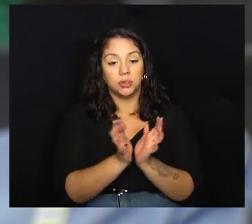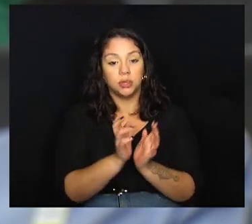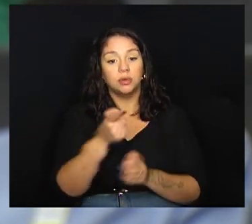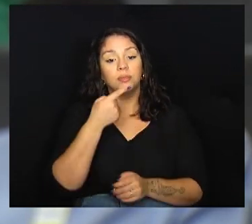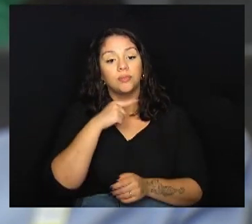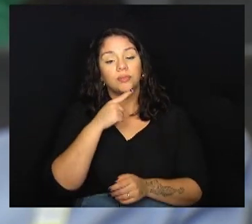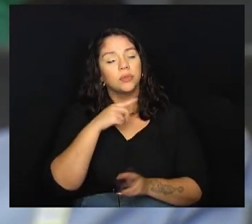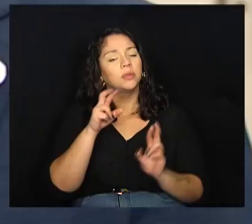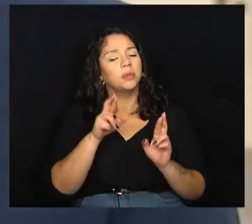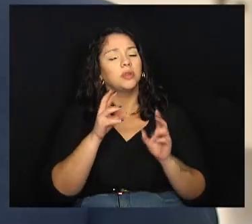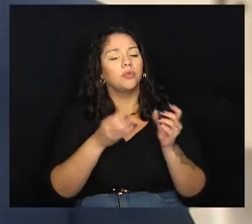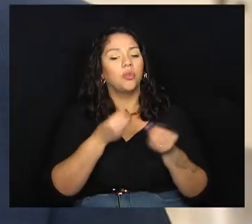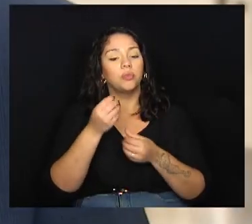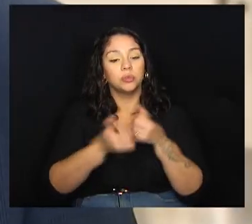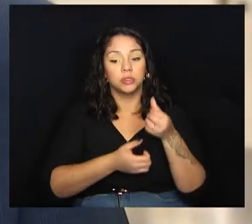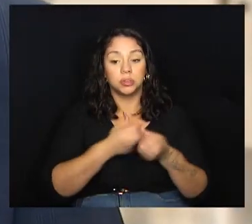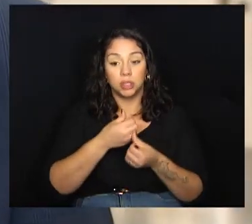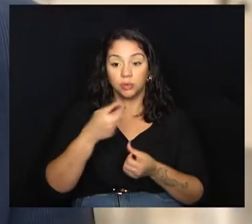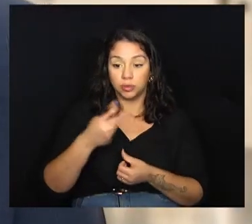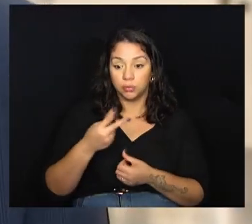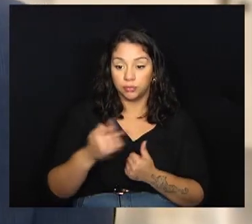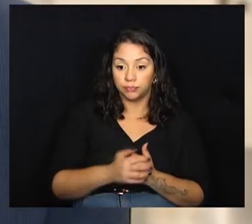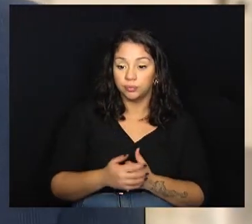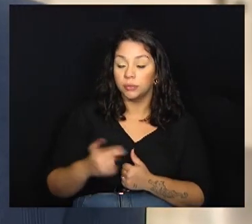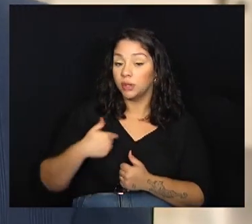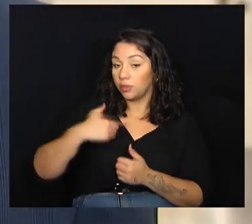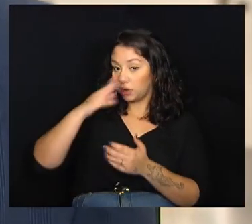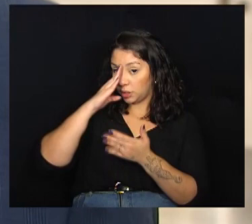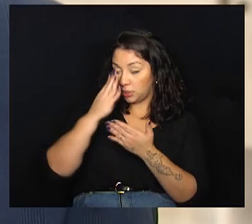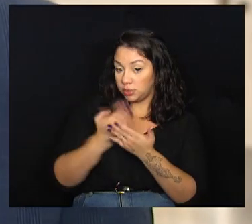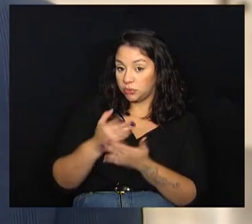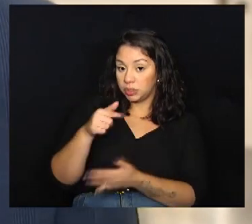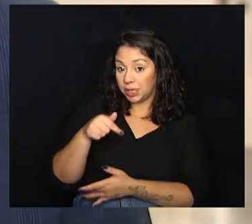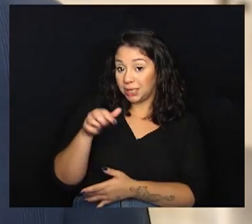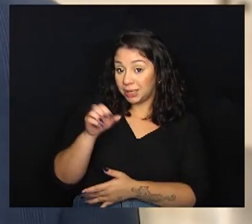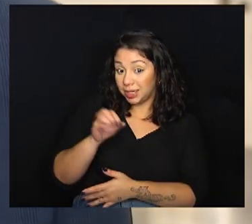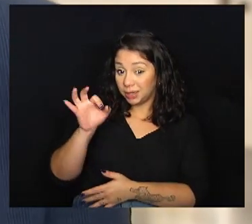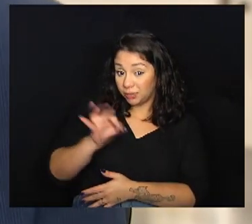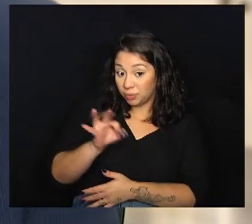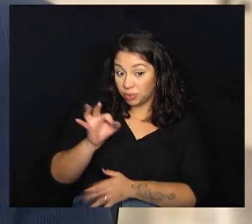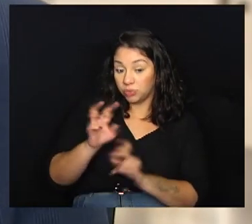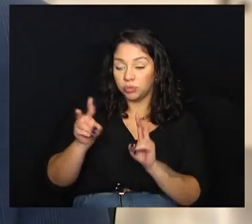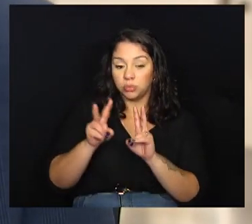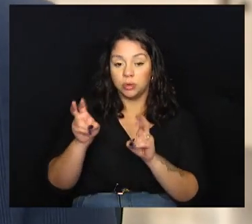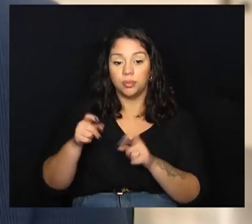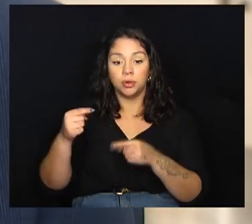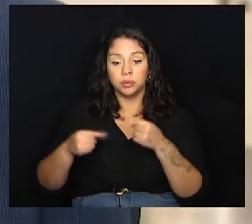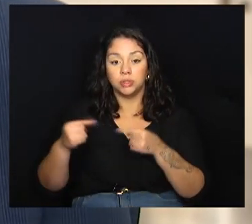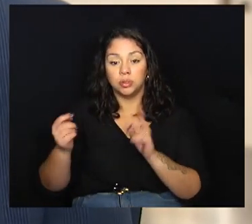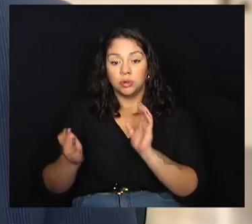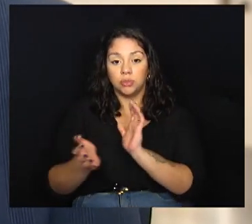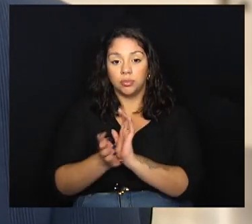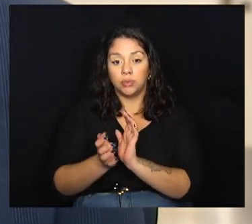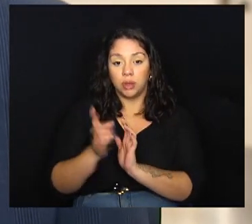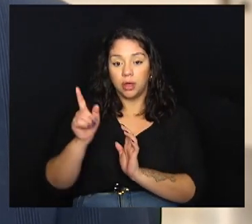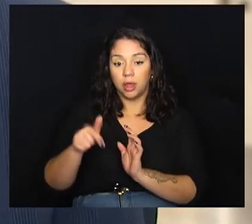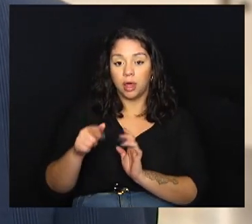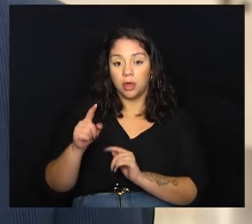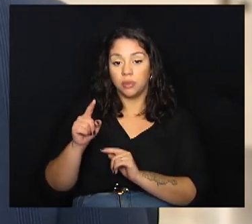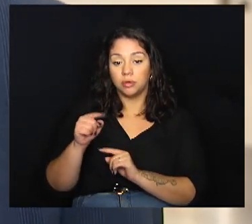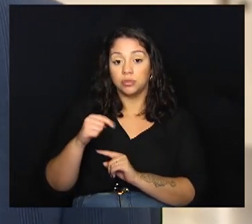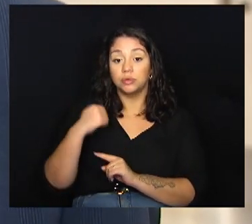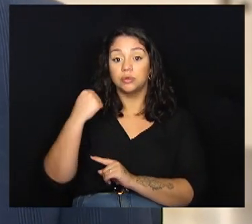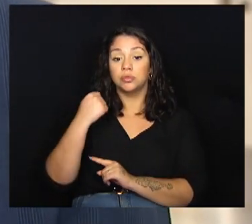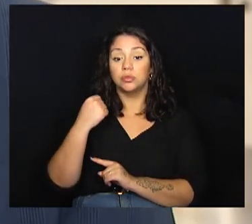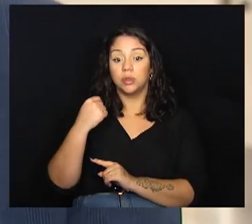para o segundo semestre. Eu acredito que 70% dos temas abordados pela comissão são os